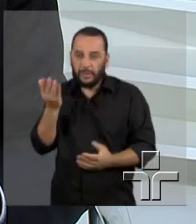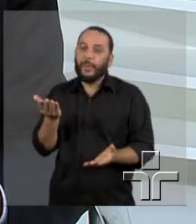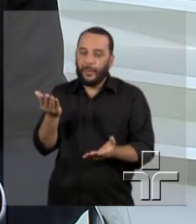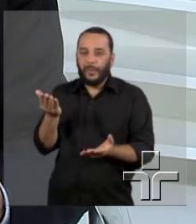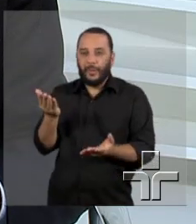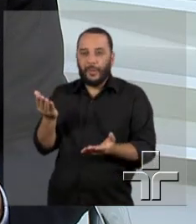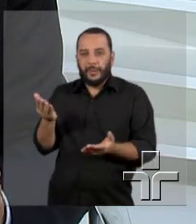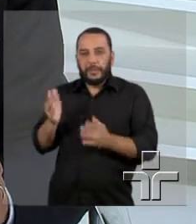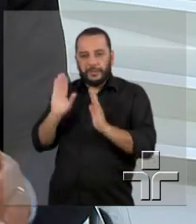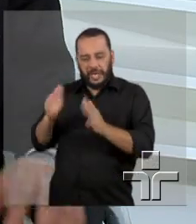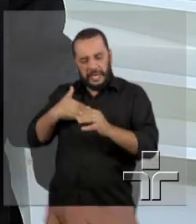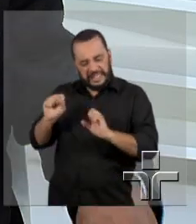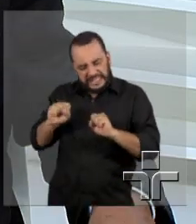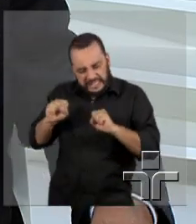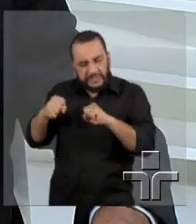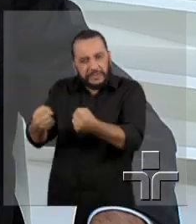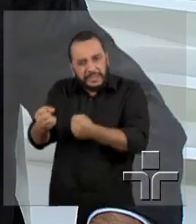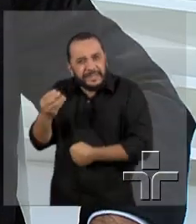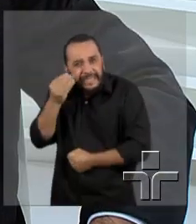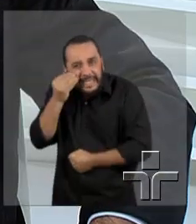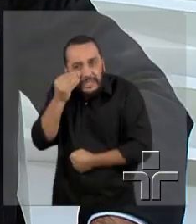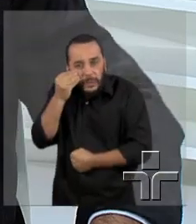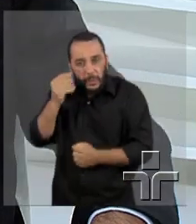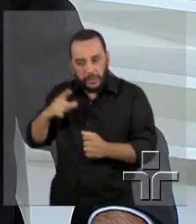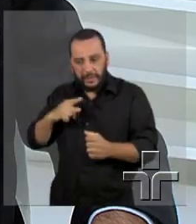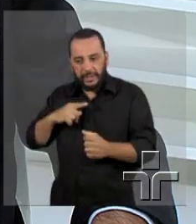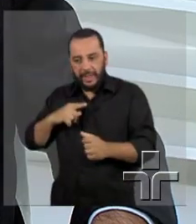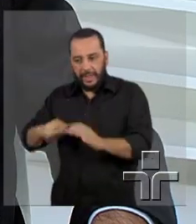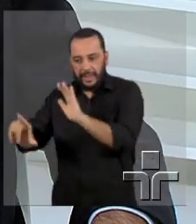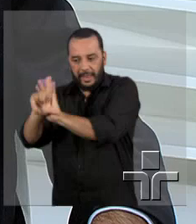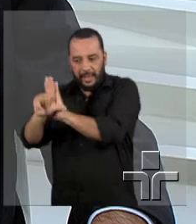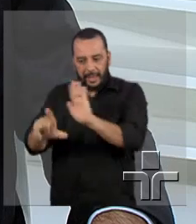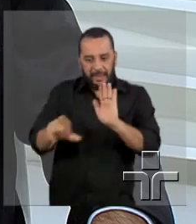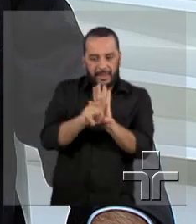explicitamente, um esforço muito grande de tentativa de conciliação.